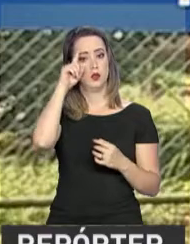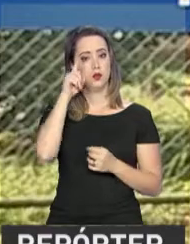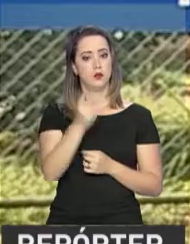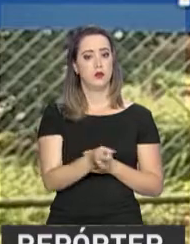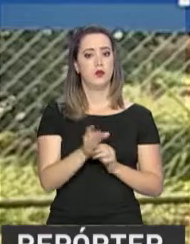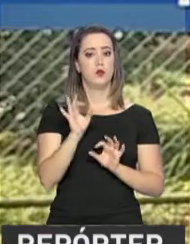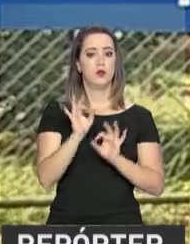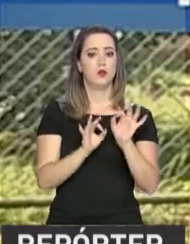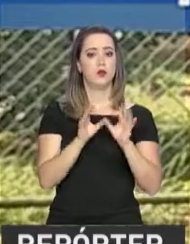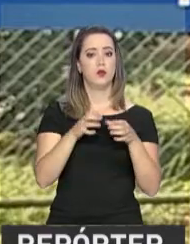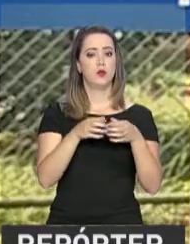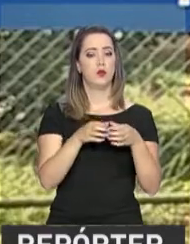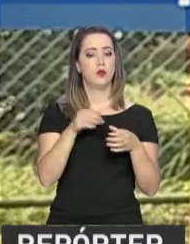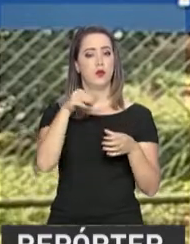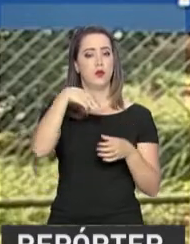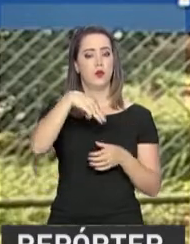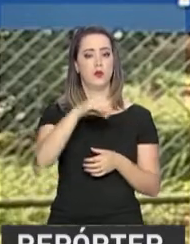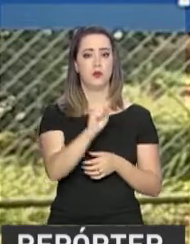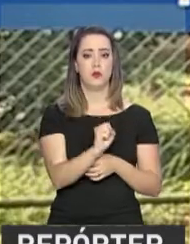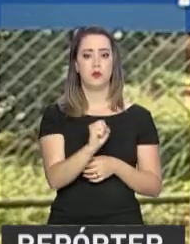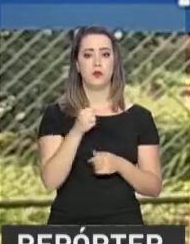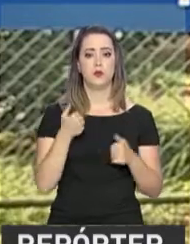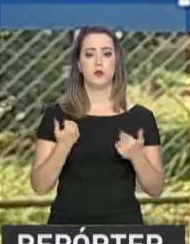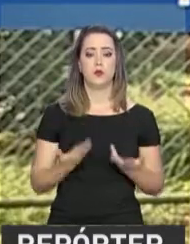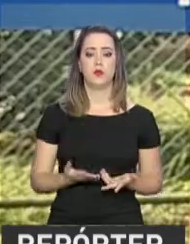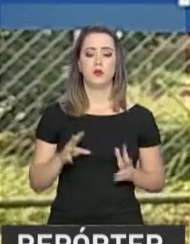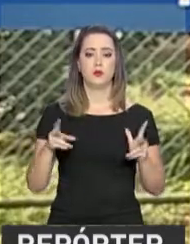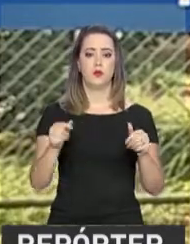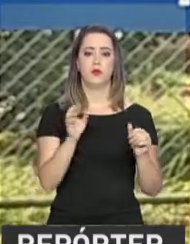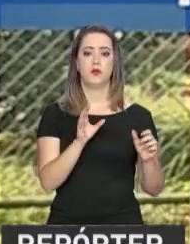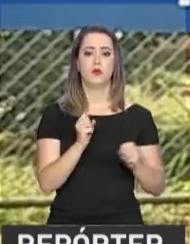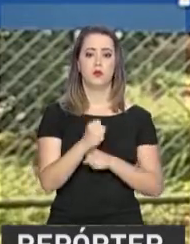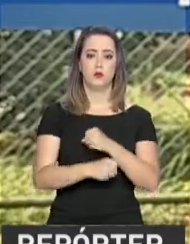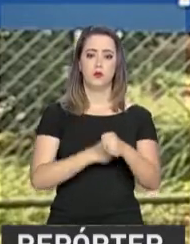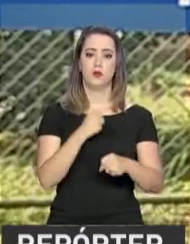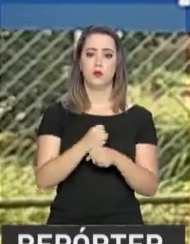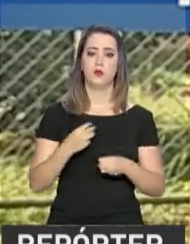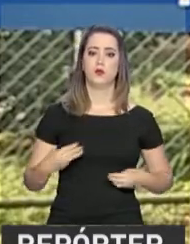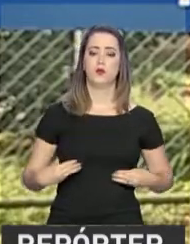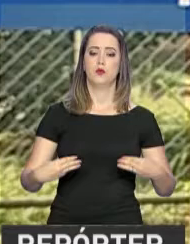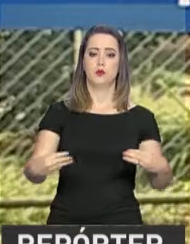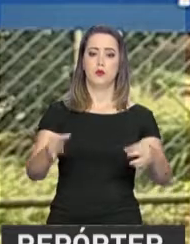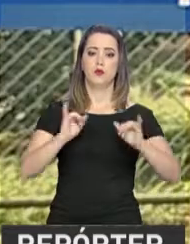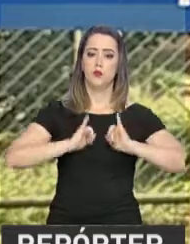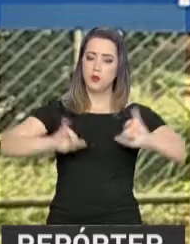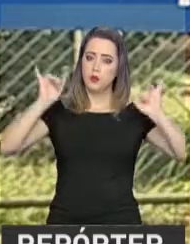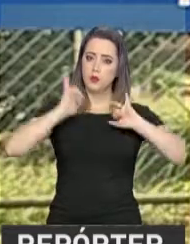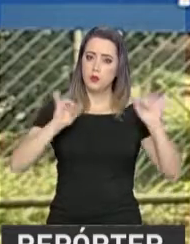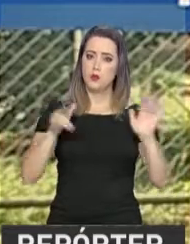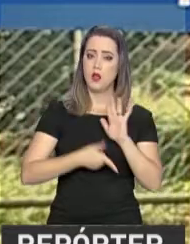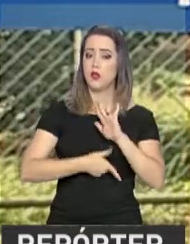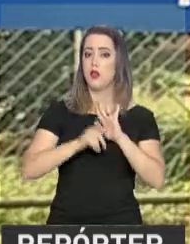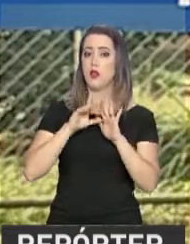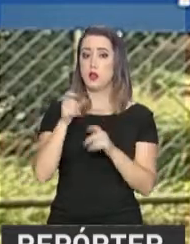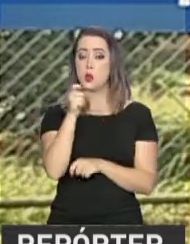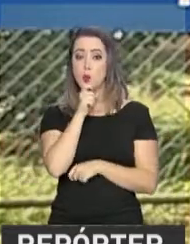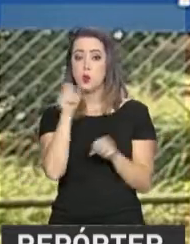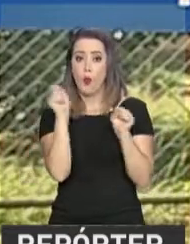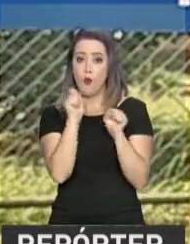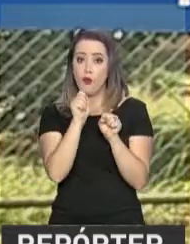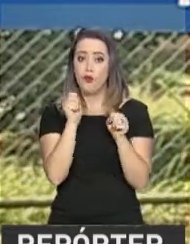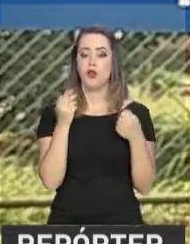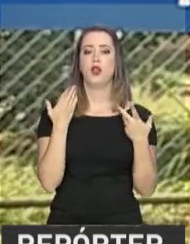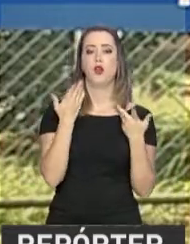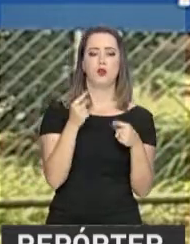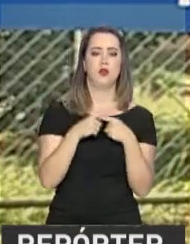mundial da saúde a oms todos os anos o ministério começa a campanha um pouco antes do inverno que é